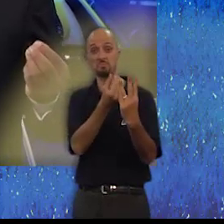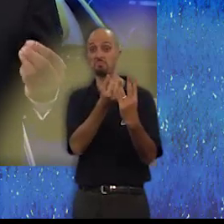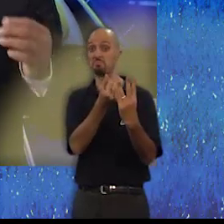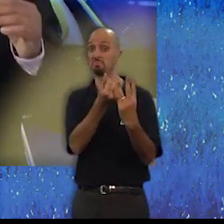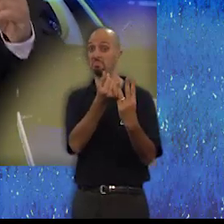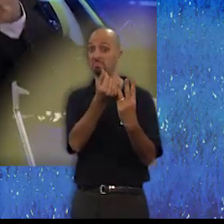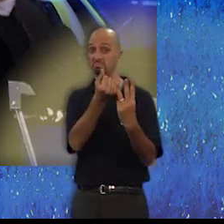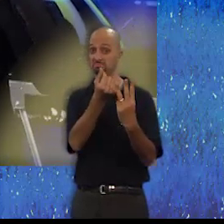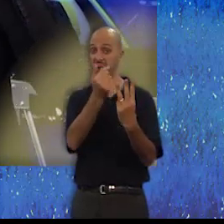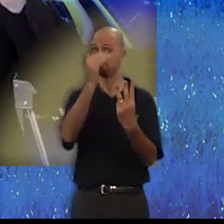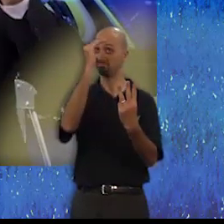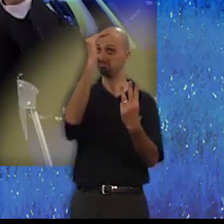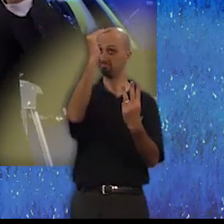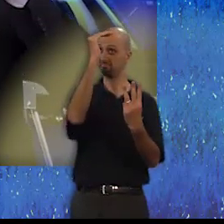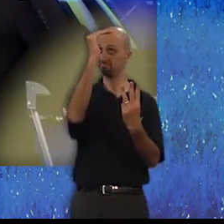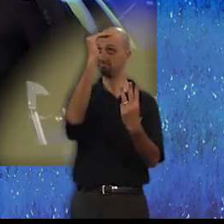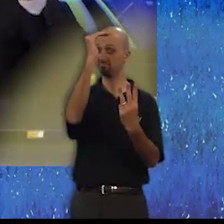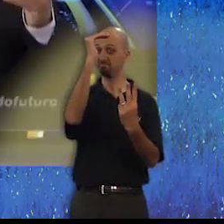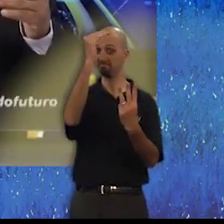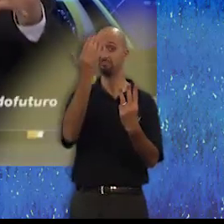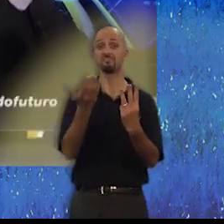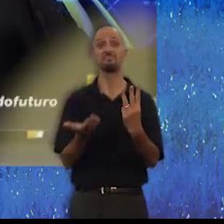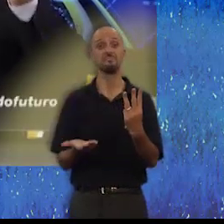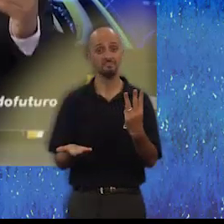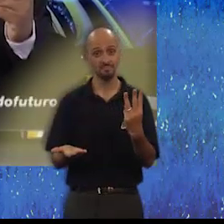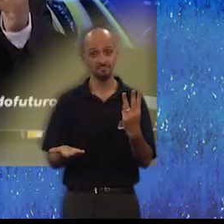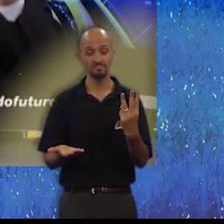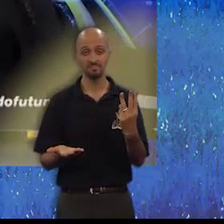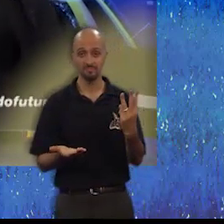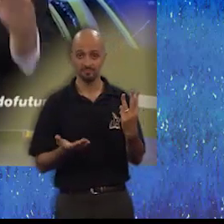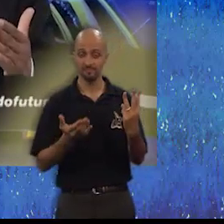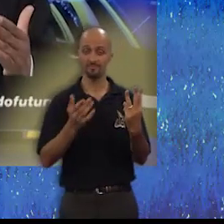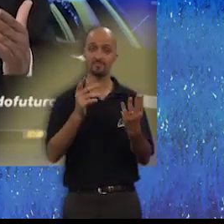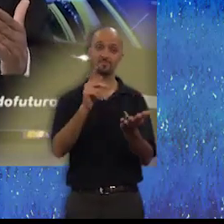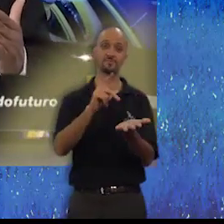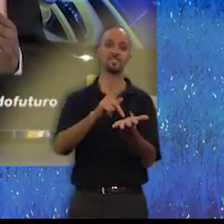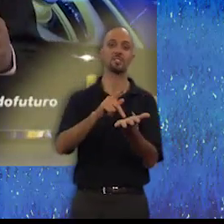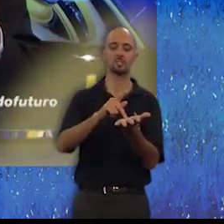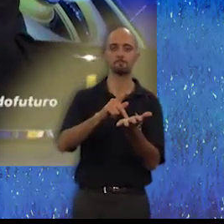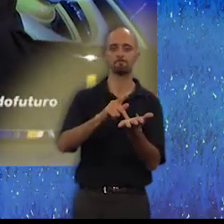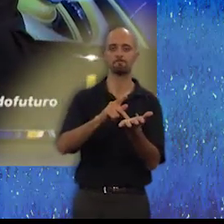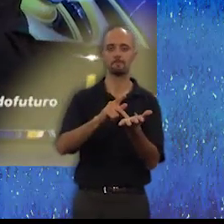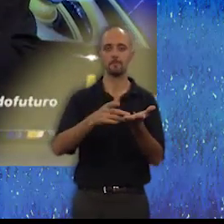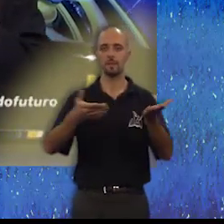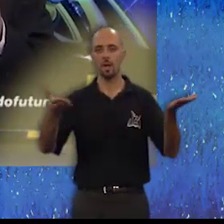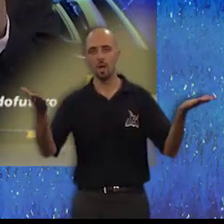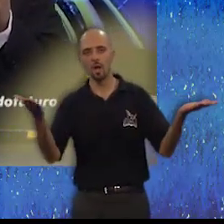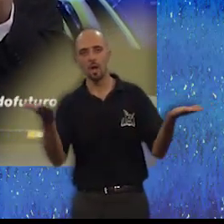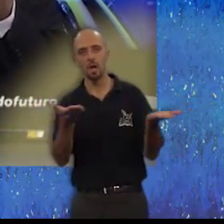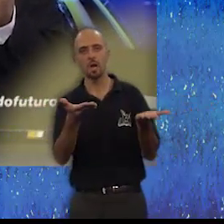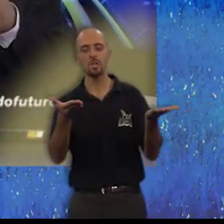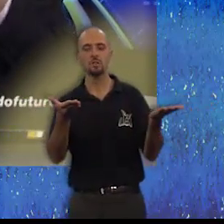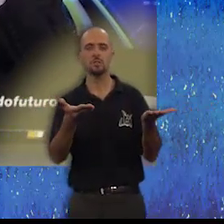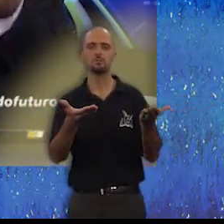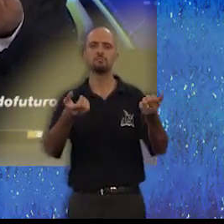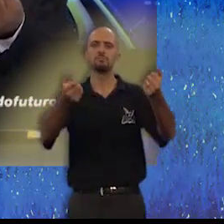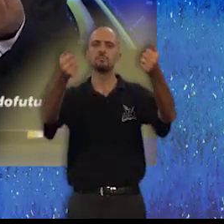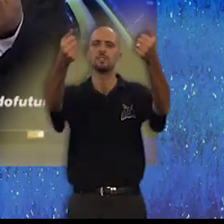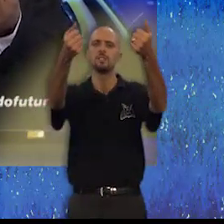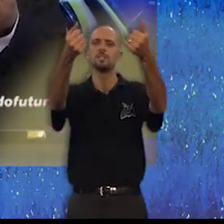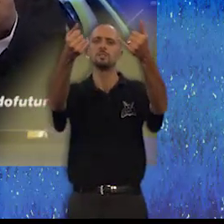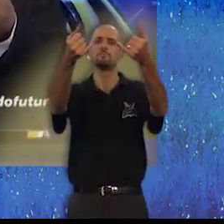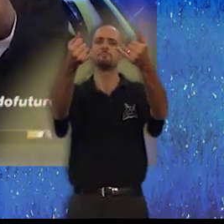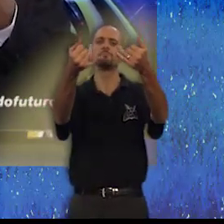ricas, eram pessoas de um nível social, financeiro elevado. E nós vamos com esse programa